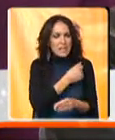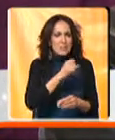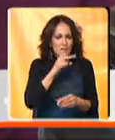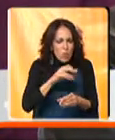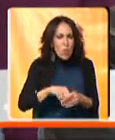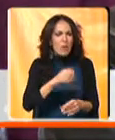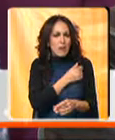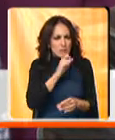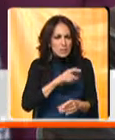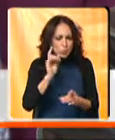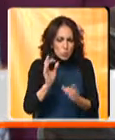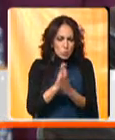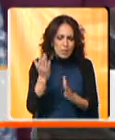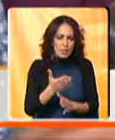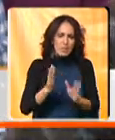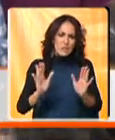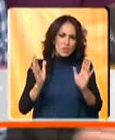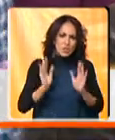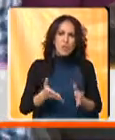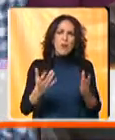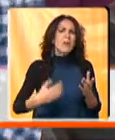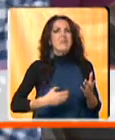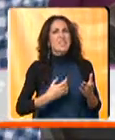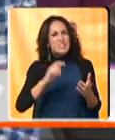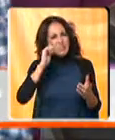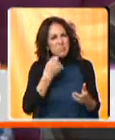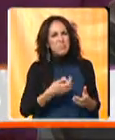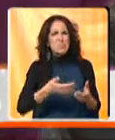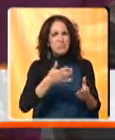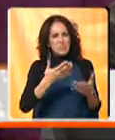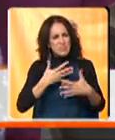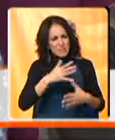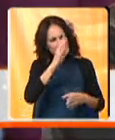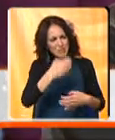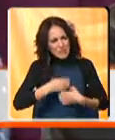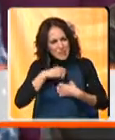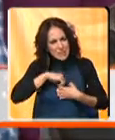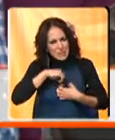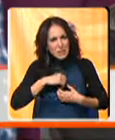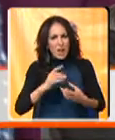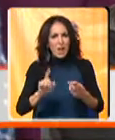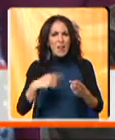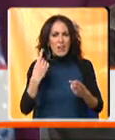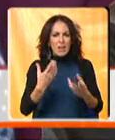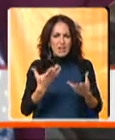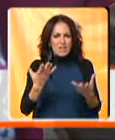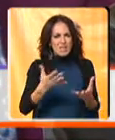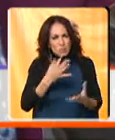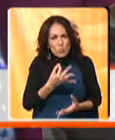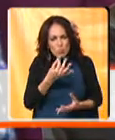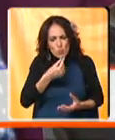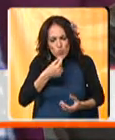avós. Uma já tem essa fragilidade emocional. Já tem esse peso em cima, que é um peso